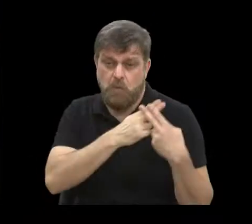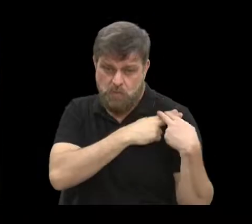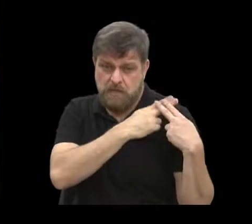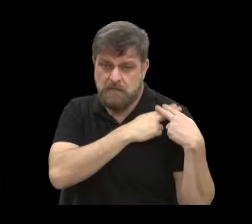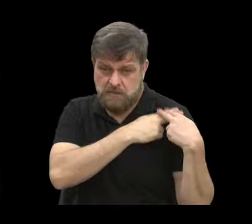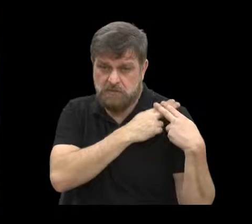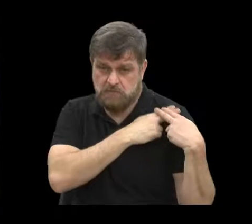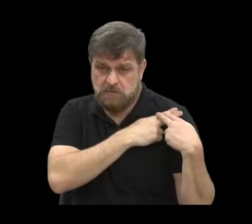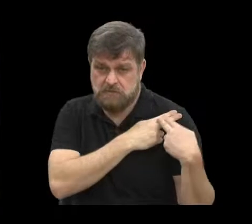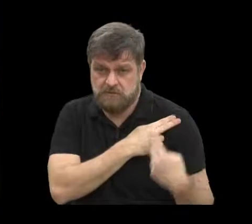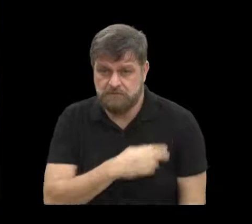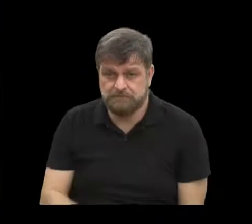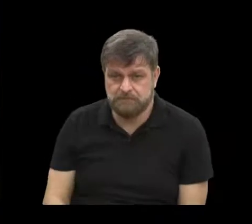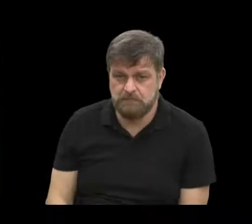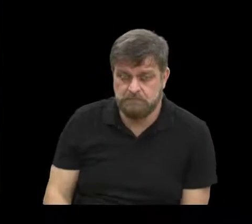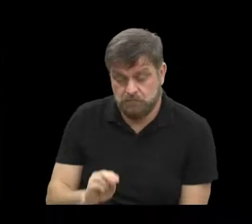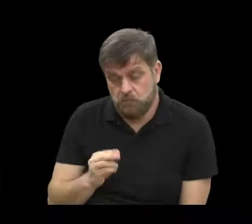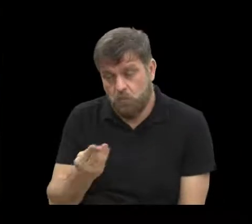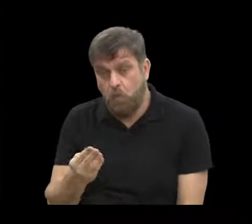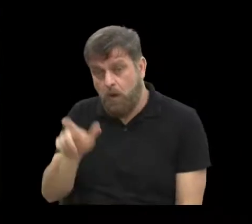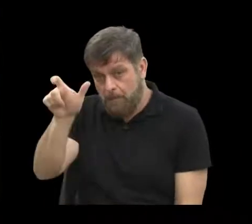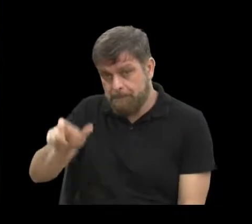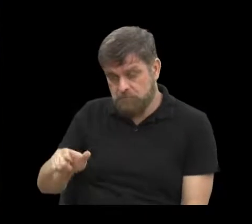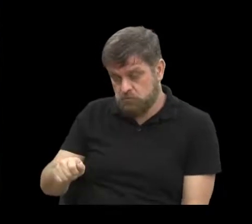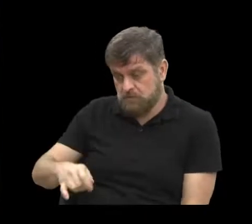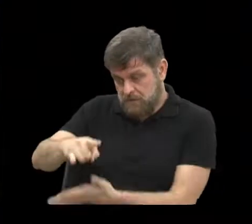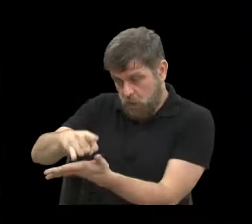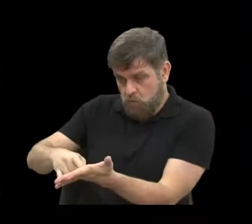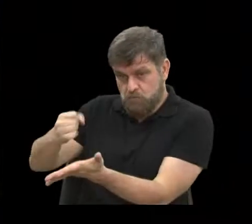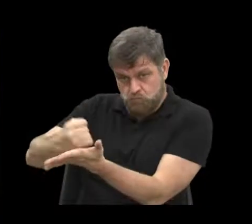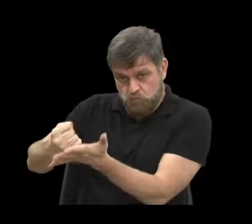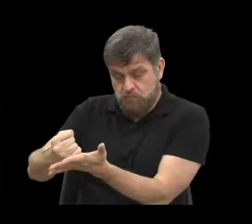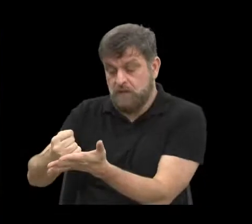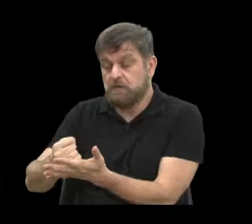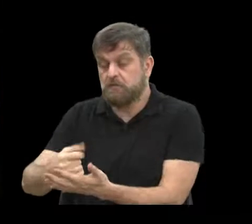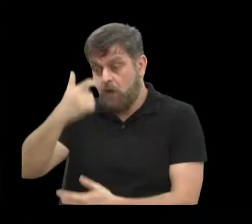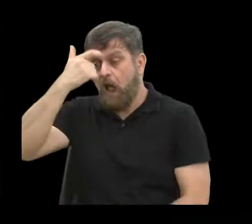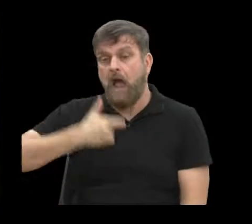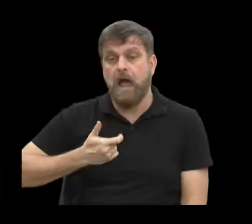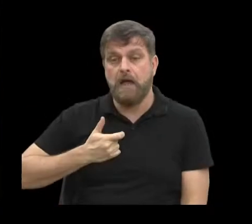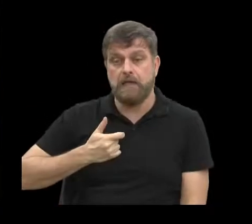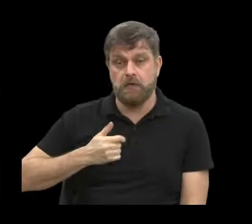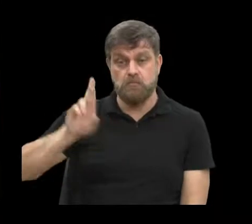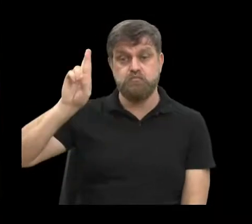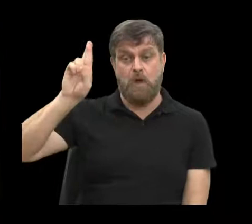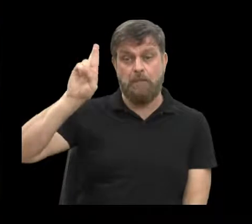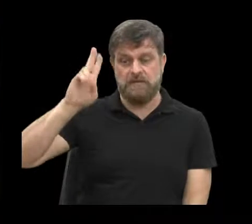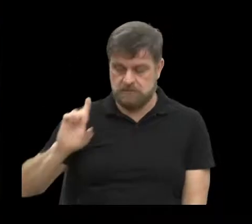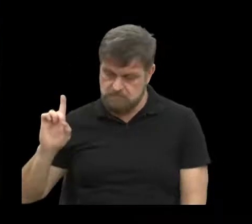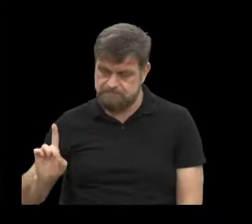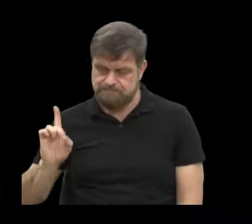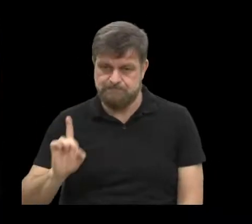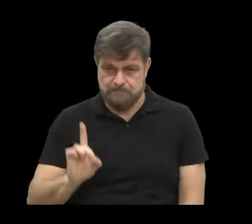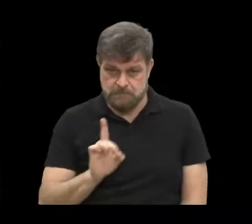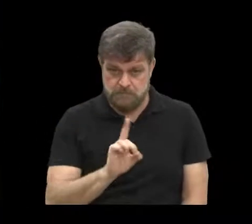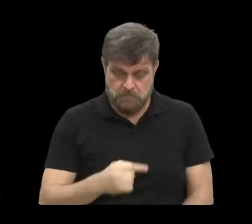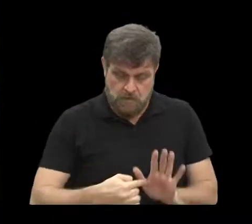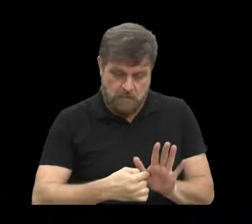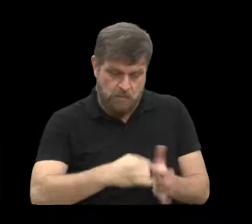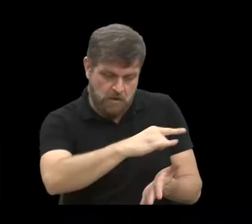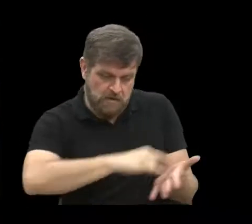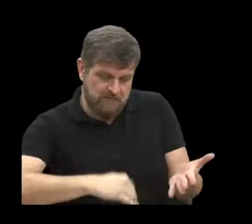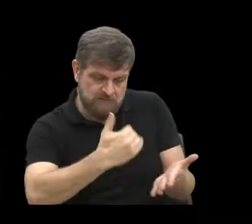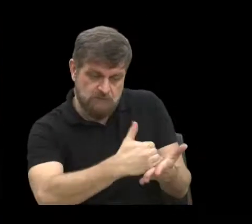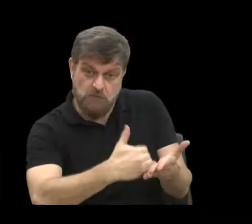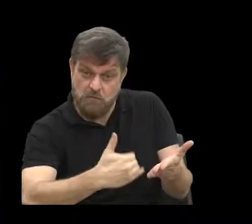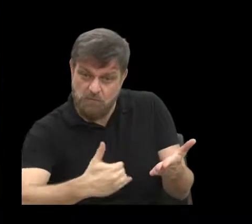responsáveis natos, né, ou um procurador, alguma coisa assim. Apresenta o formulário de requerimento, que a gente consegue